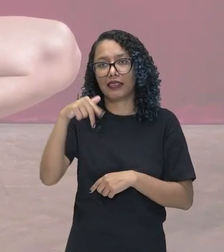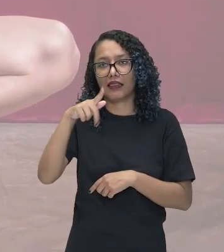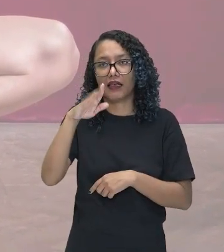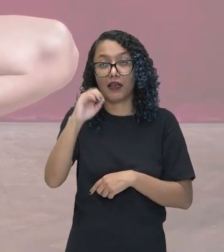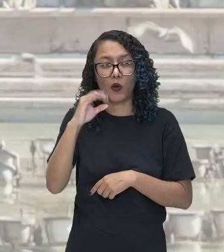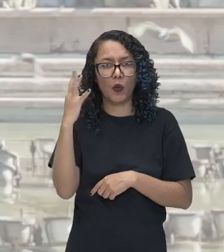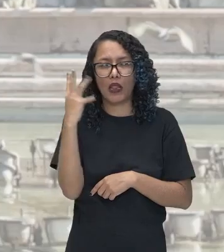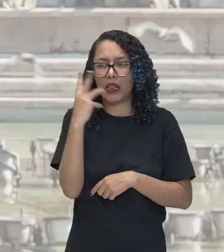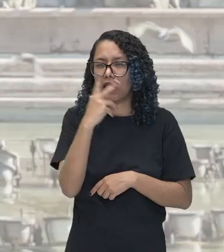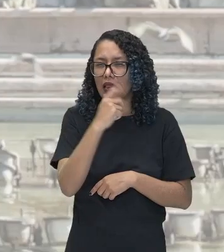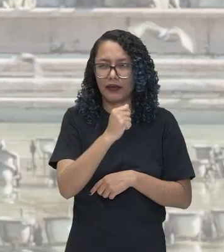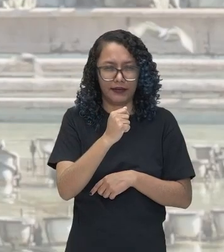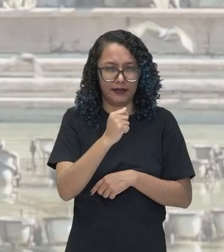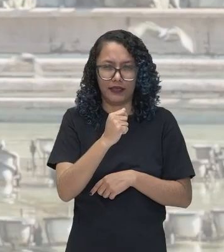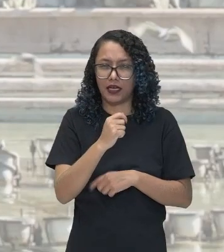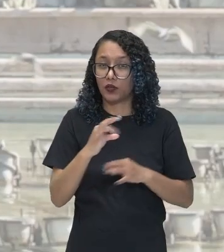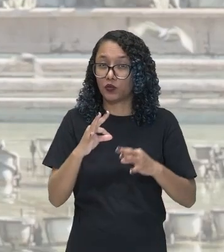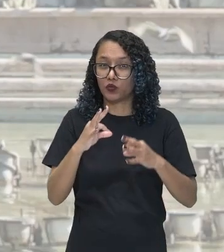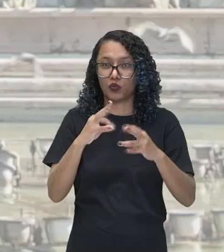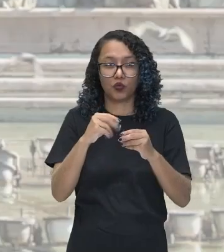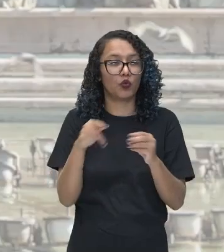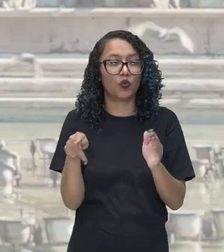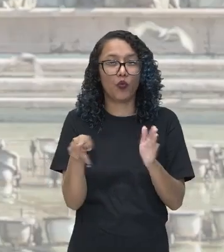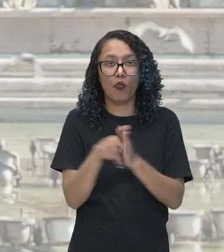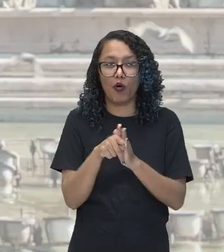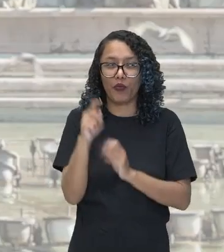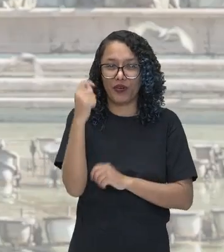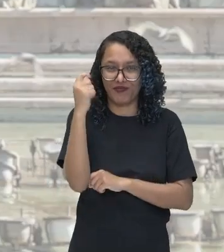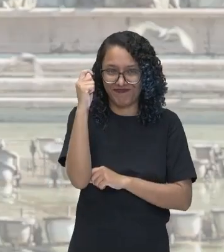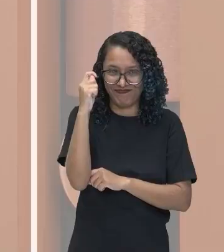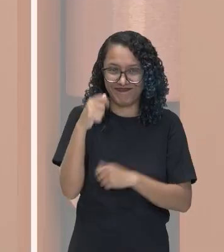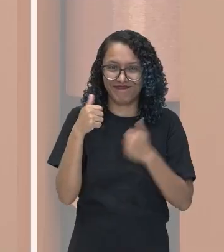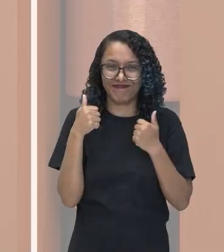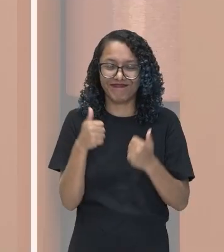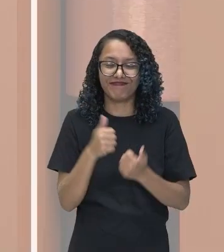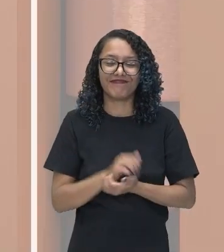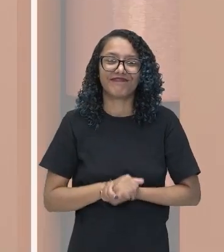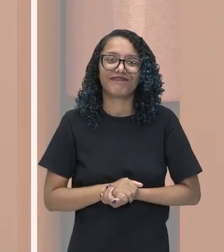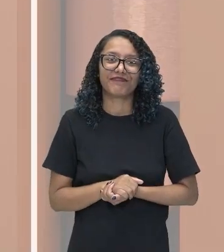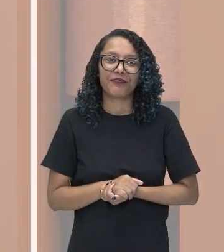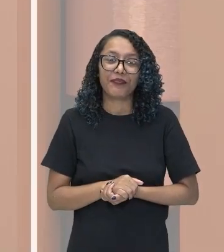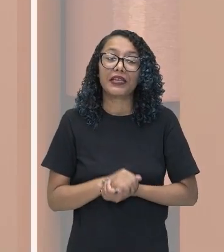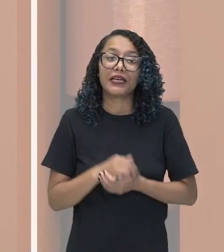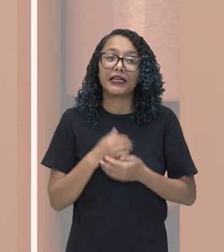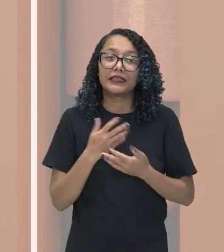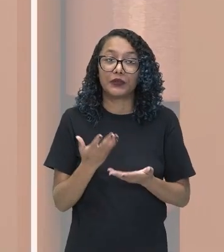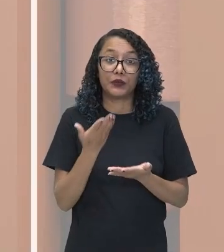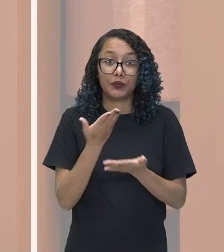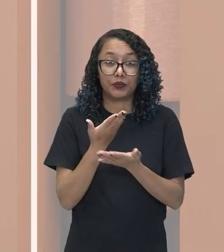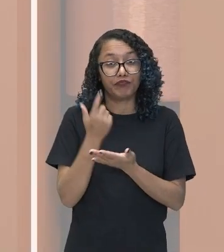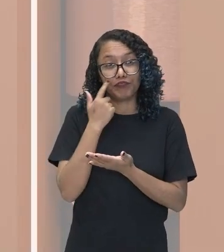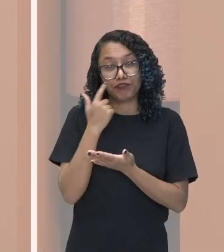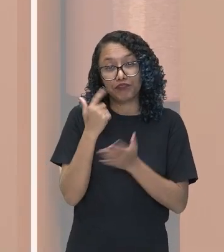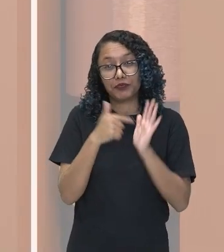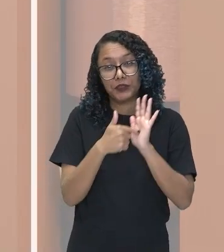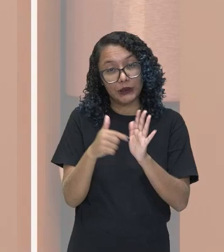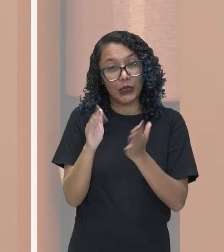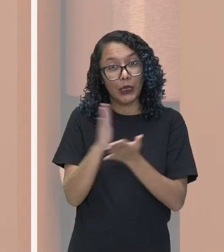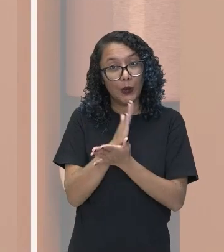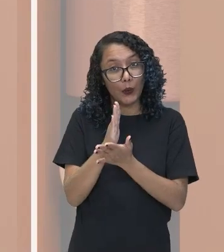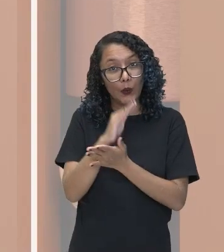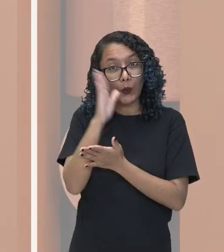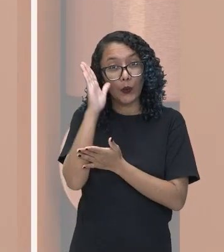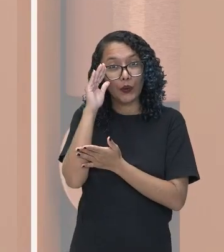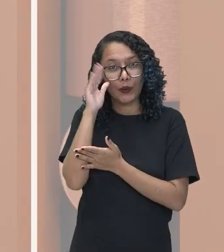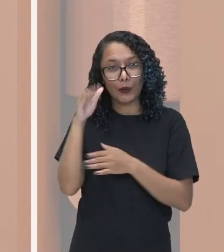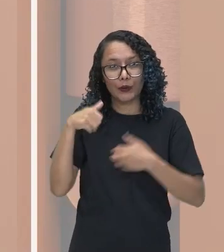de Carlos Gardel. Tudo isso faz a grande Argentina. Então, aí nós vimos algumas curiosidades, né? O professor